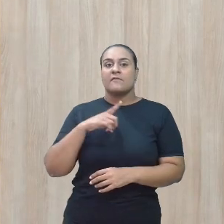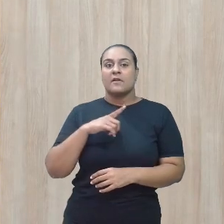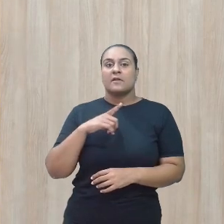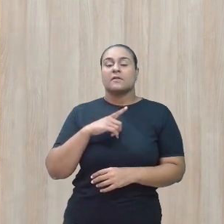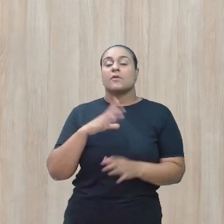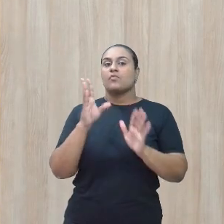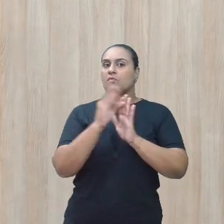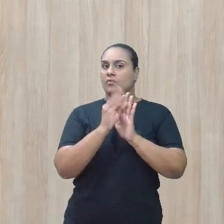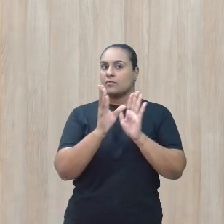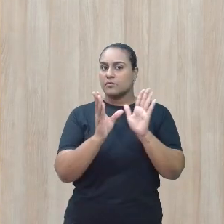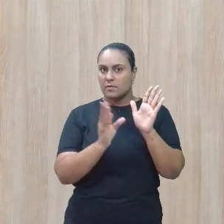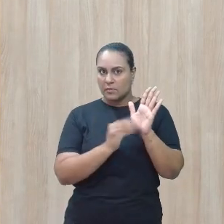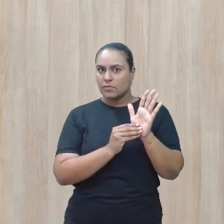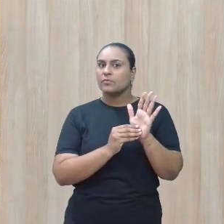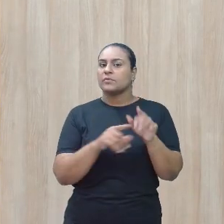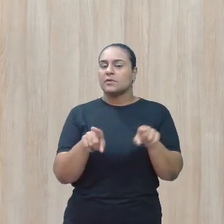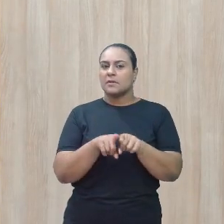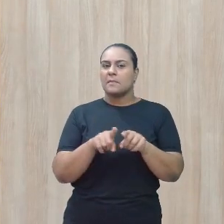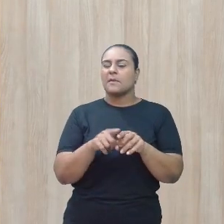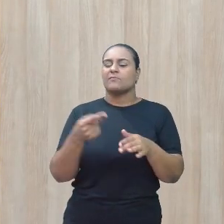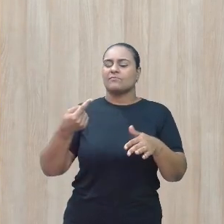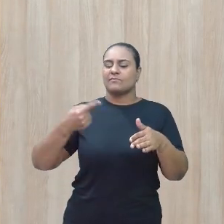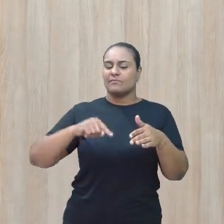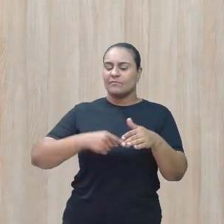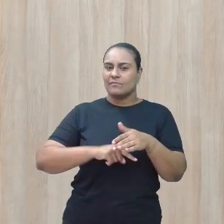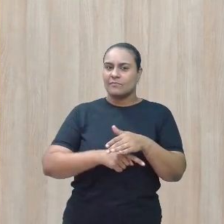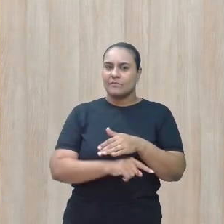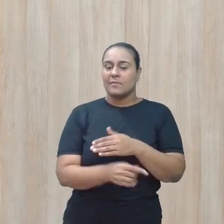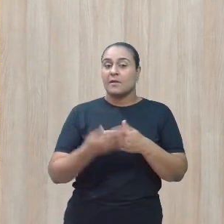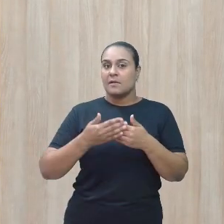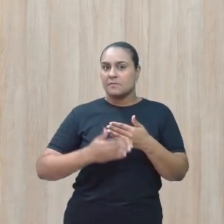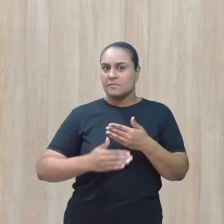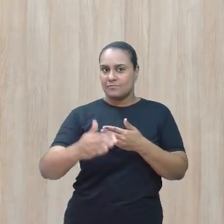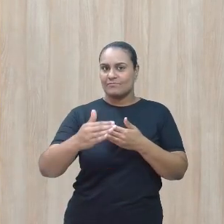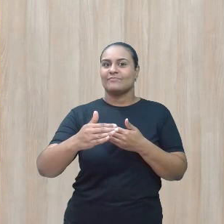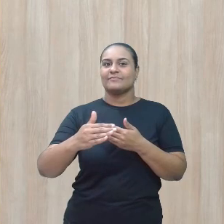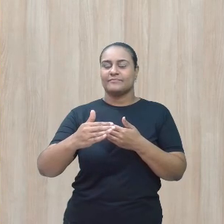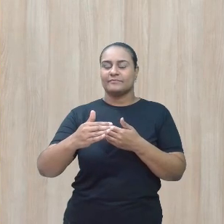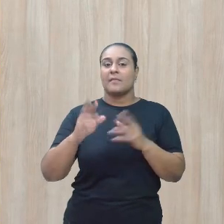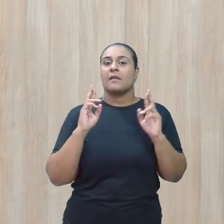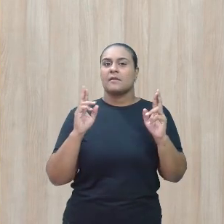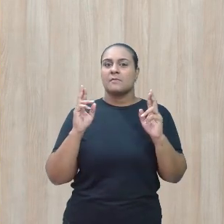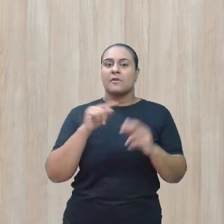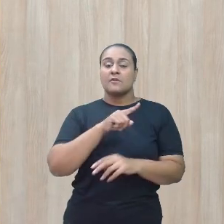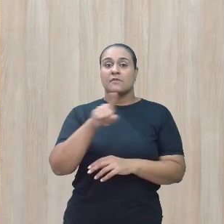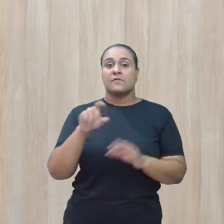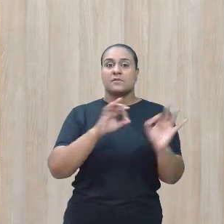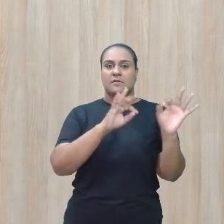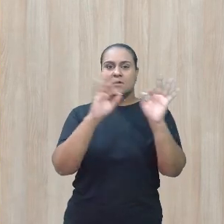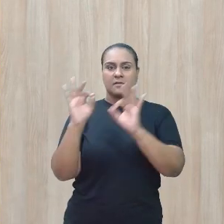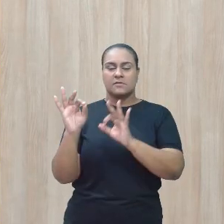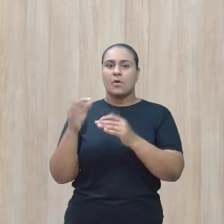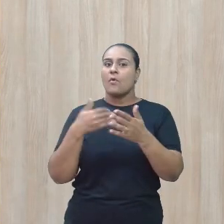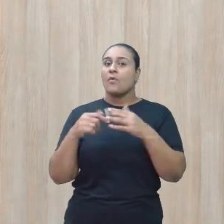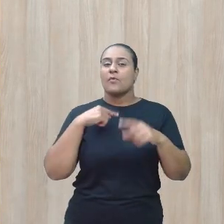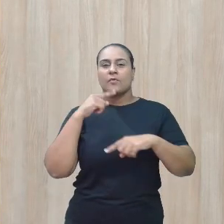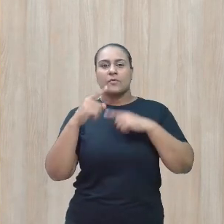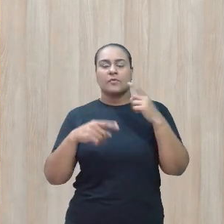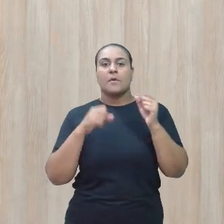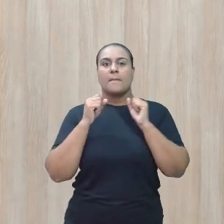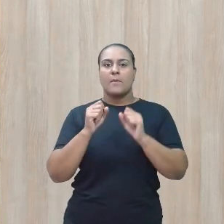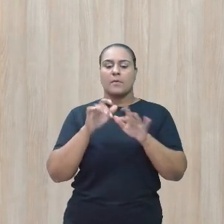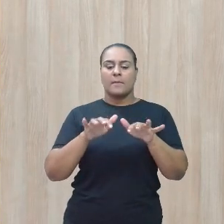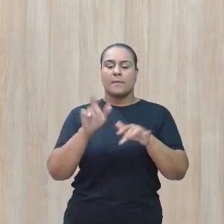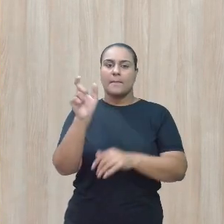mesmo conteúdo, claro, aprofundando um pouquinho mais nos próximos dias. Eu espero que você nos acompanhe. Qualquer dúvida você pode deixar